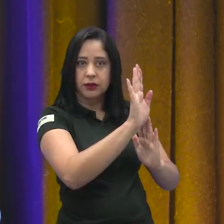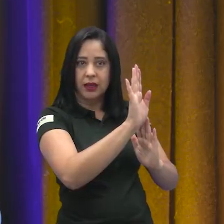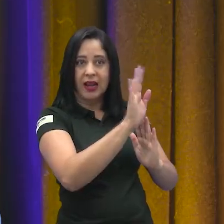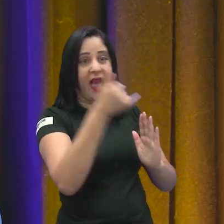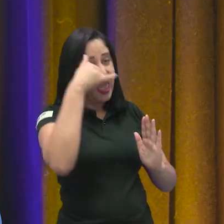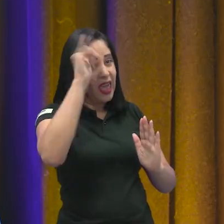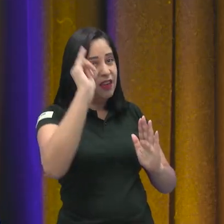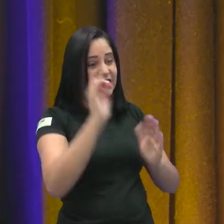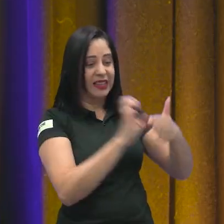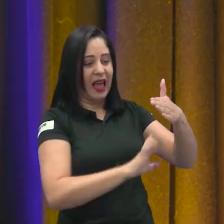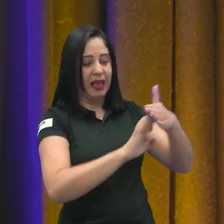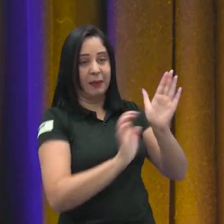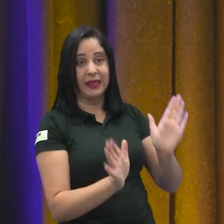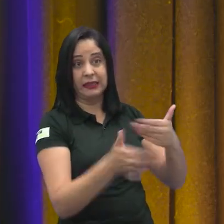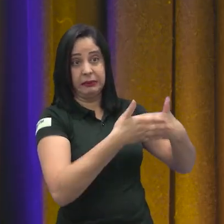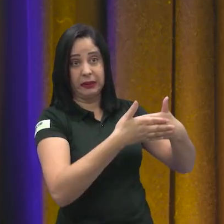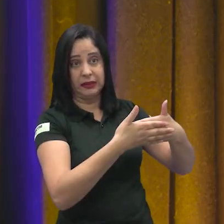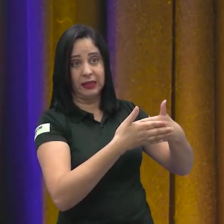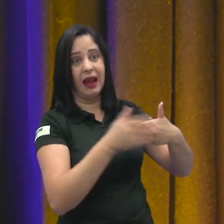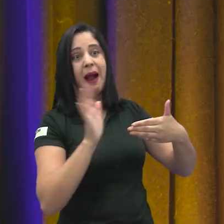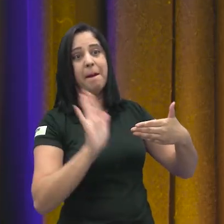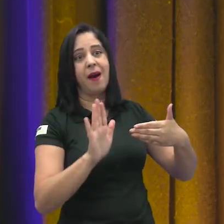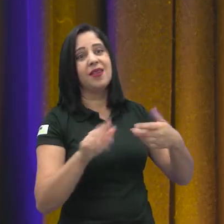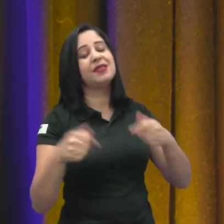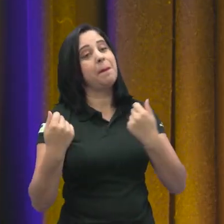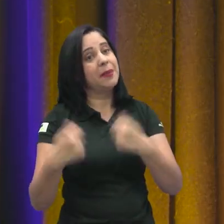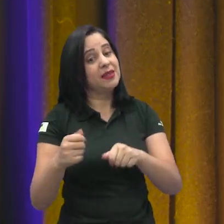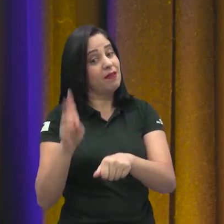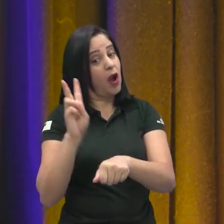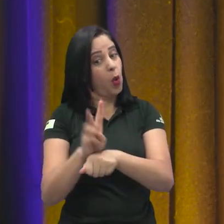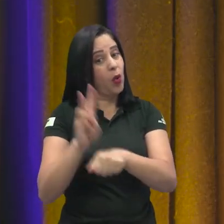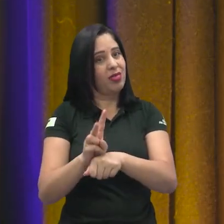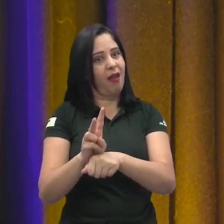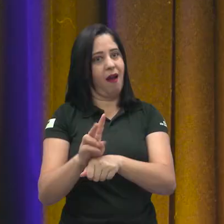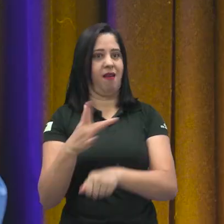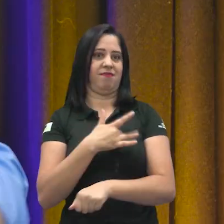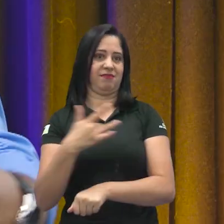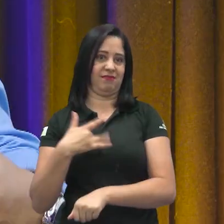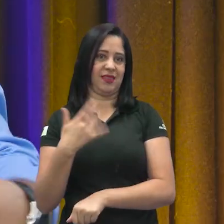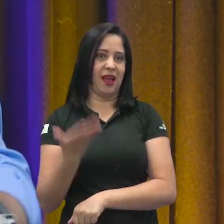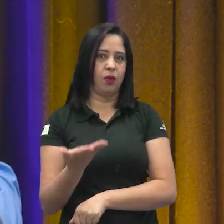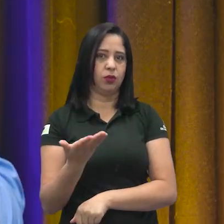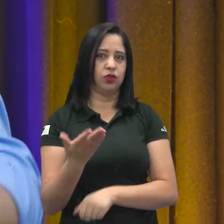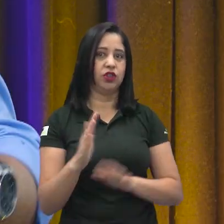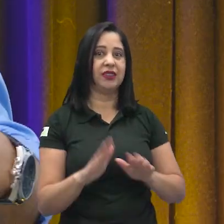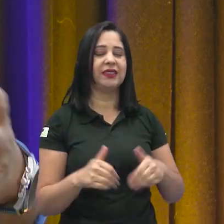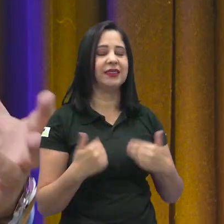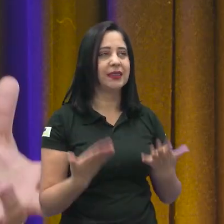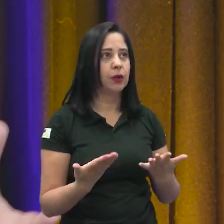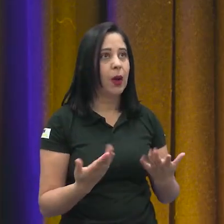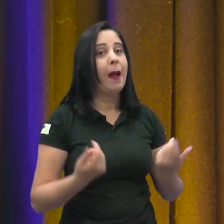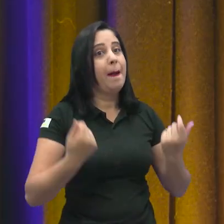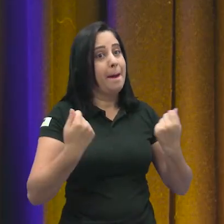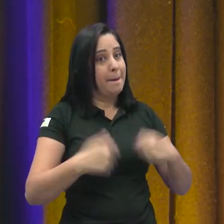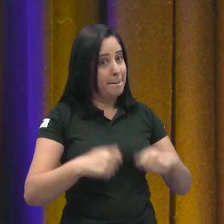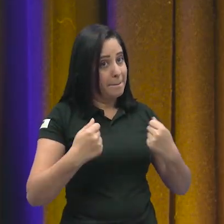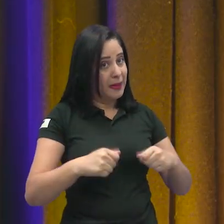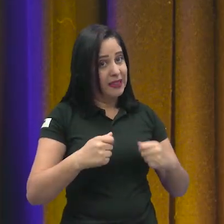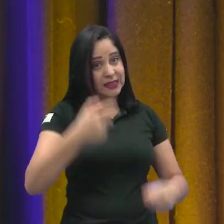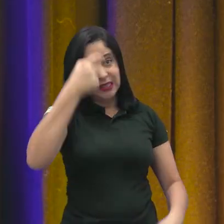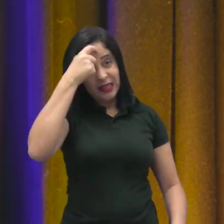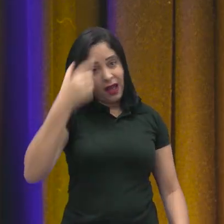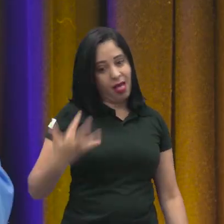a qualidade de vida, mas sem deixar de preservar a saúde naquele momento. Então você tinha que ter uma habilidade em